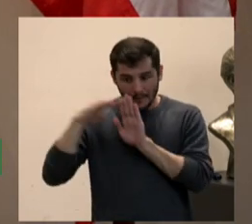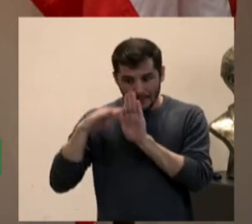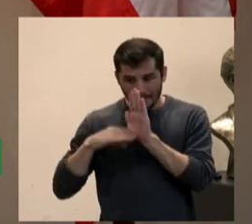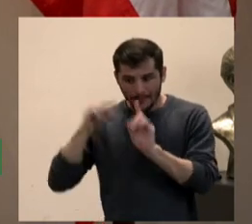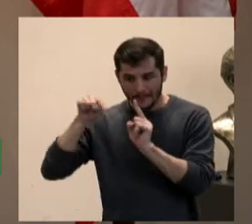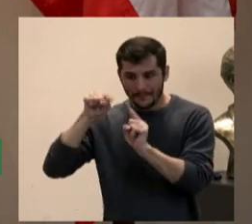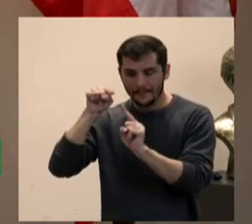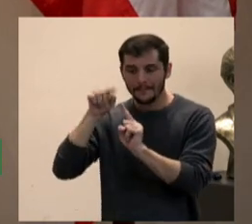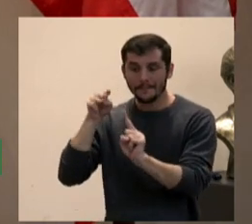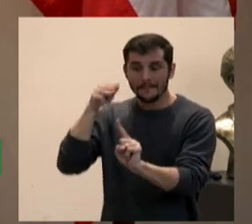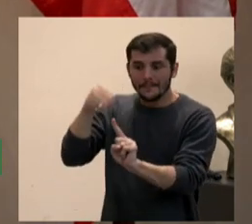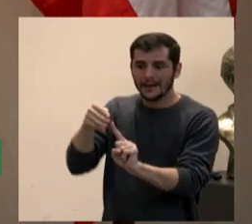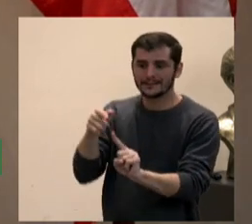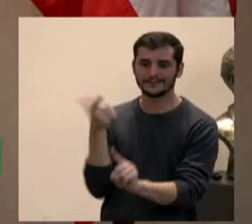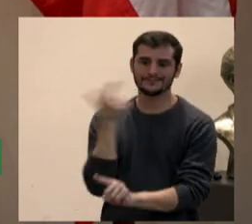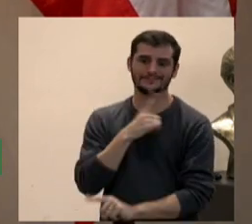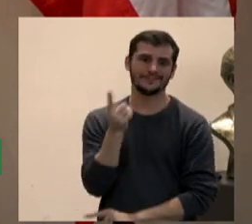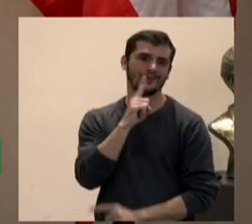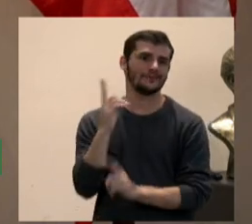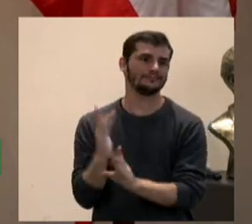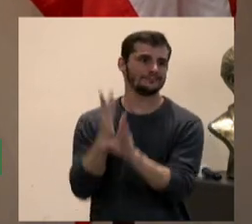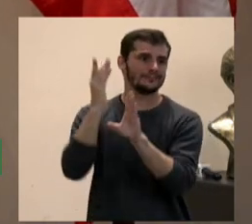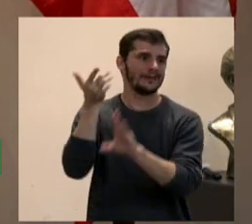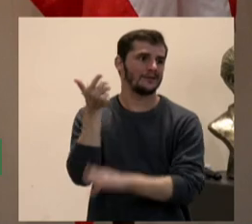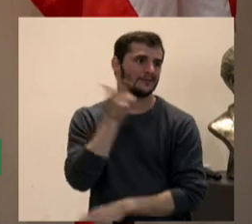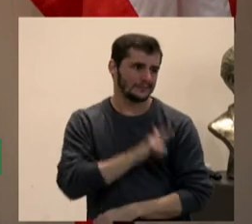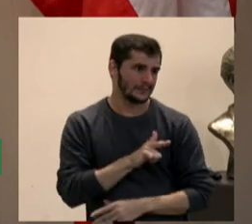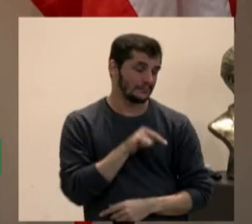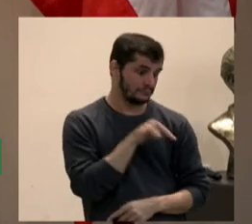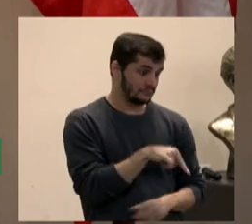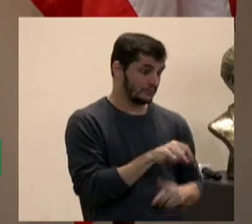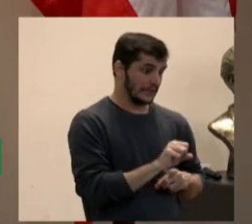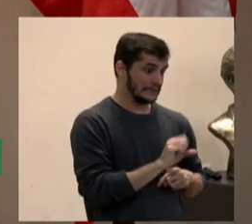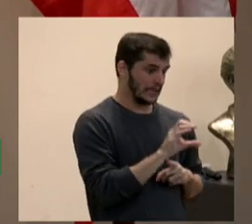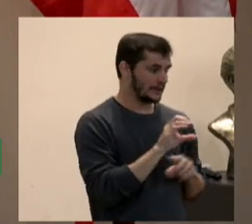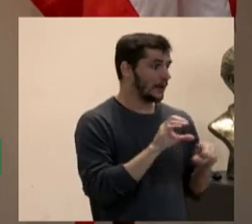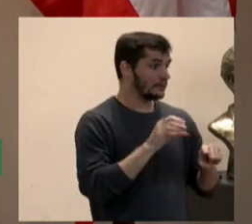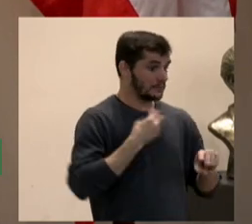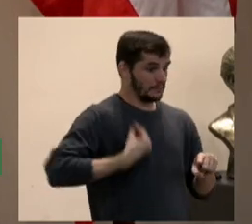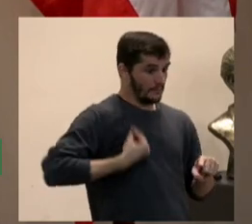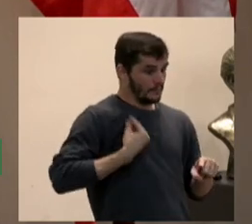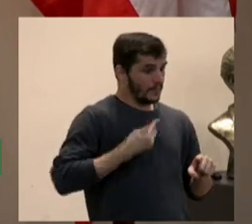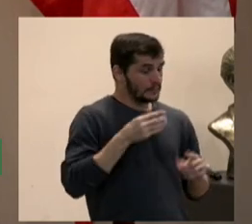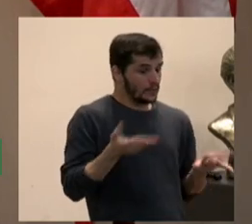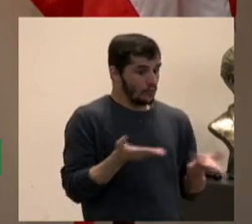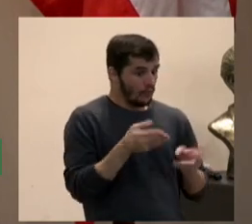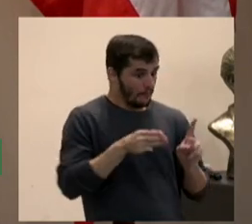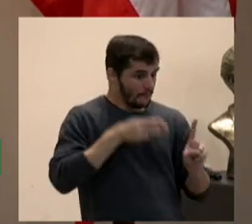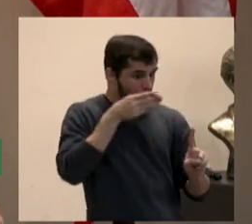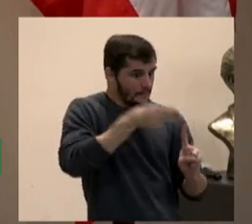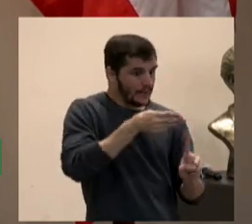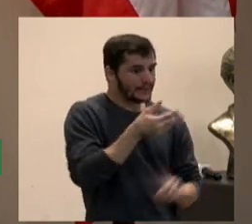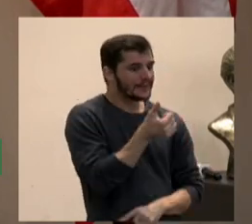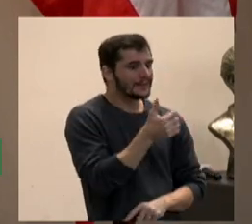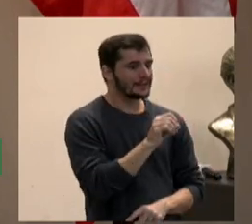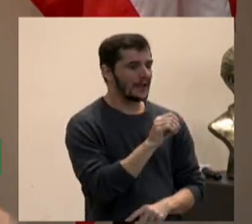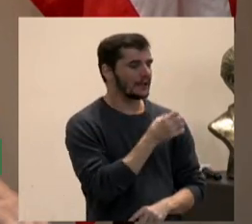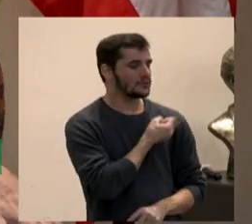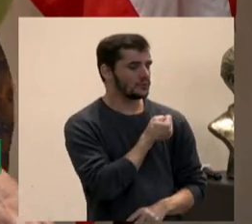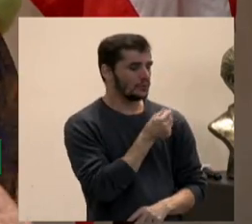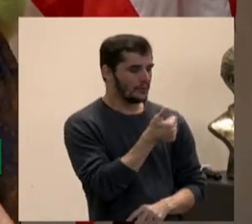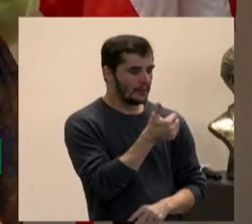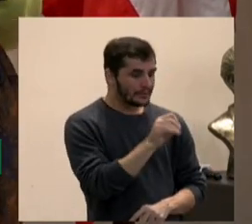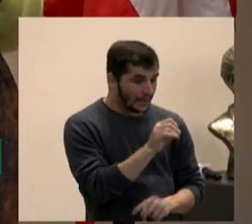Santa Catarina, aqui sou obrigada, fala mal de novo, gente, desculpa. Mas é que assim, a meta 10, que era a oferta de